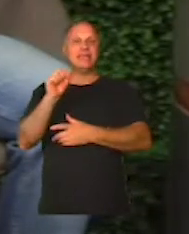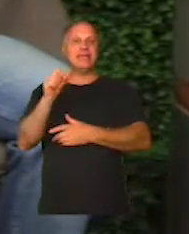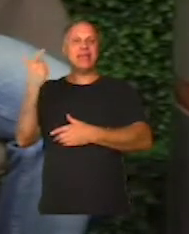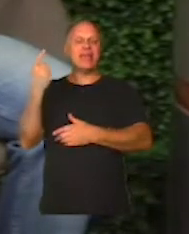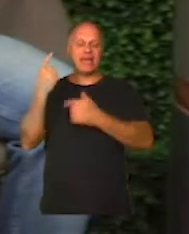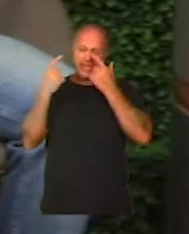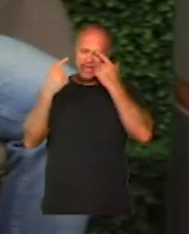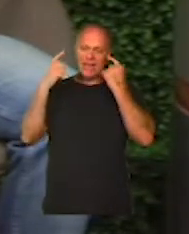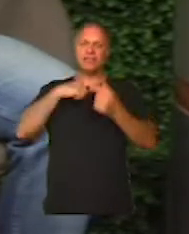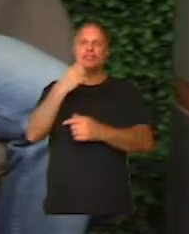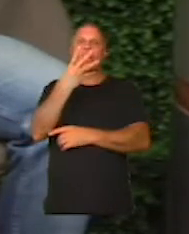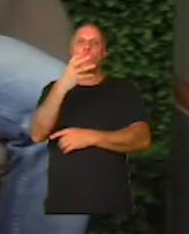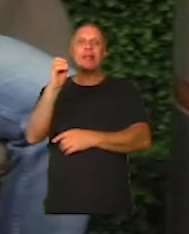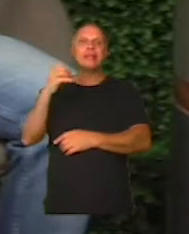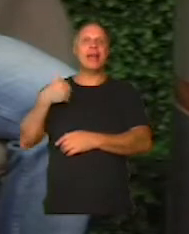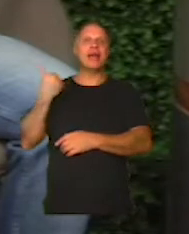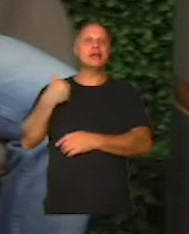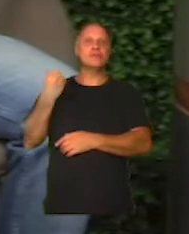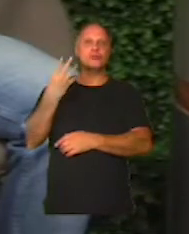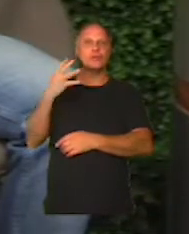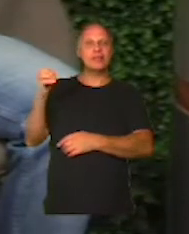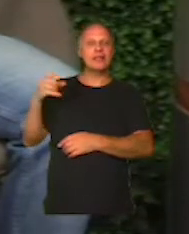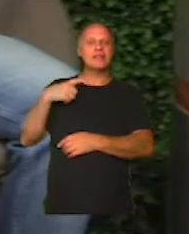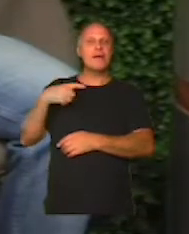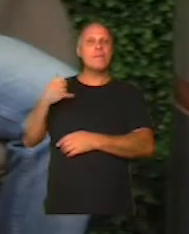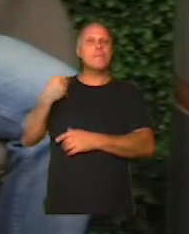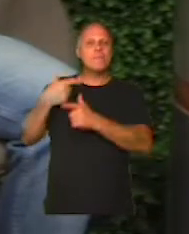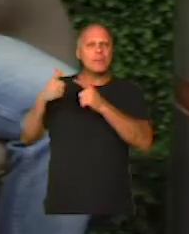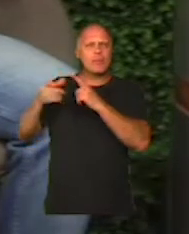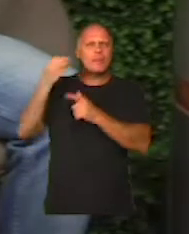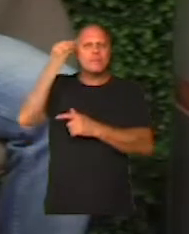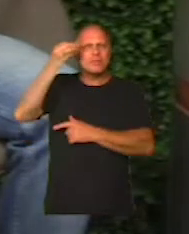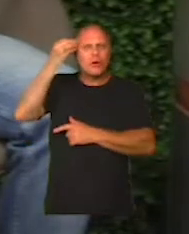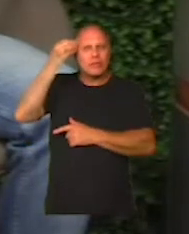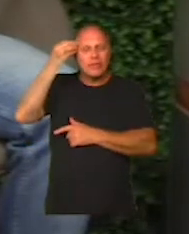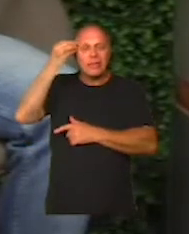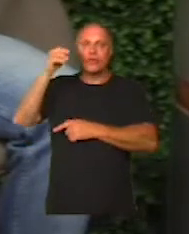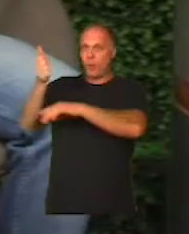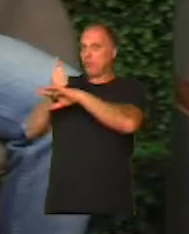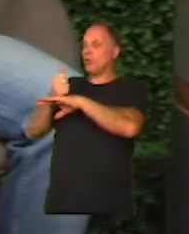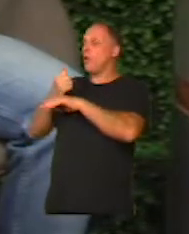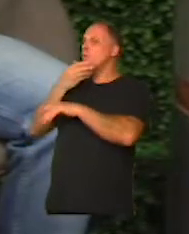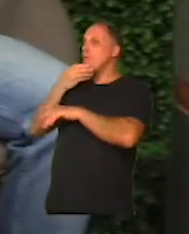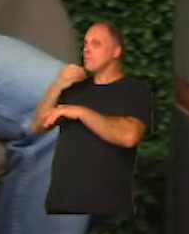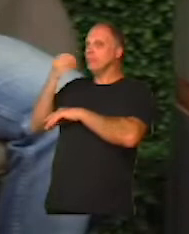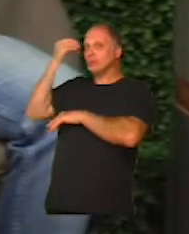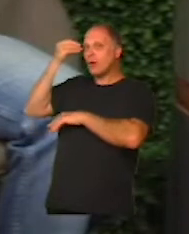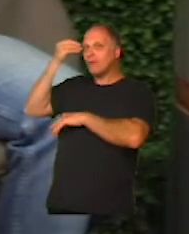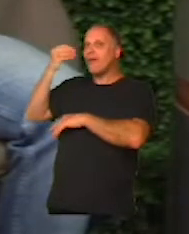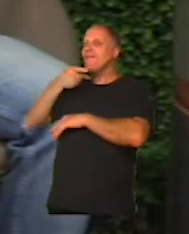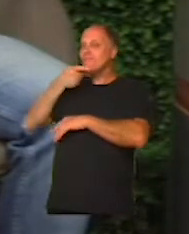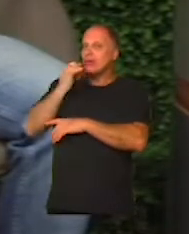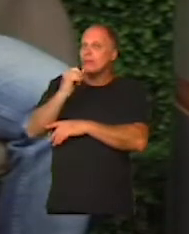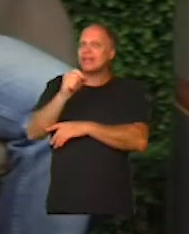estava com 40 anos e ela estava com um grande problema psicológico. E o psicólogo dela mandou que antes que ela